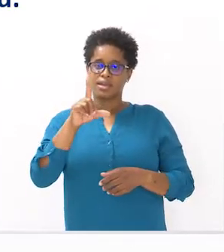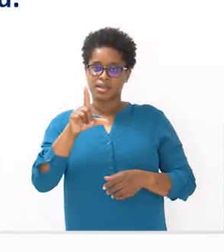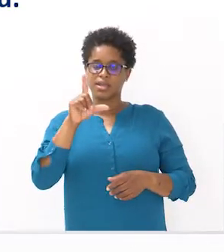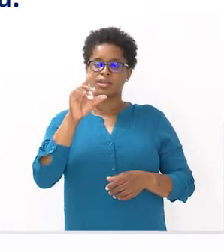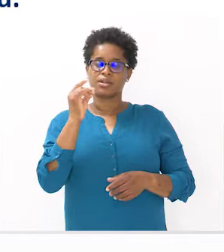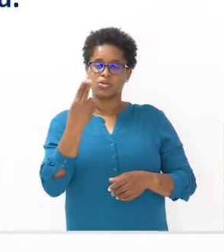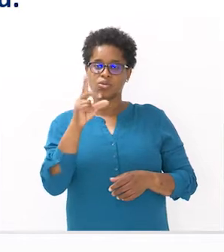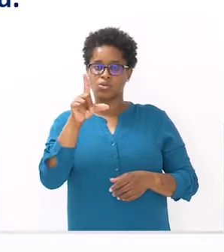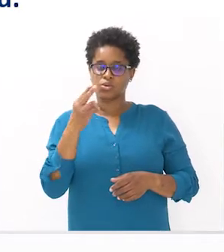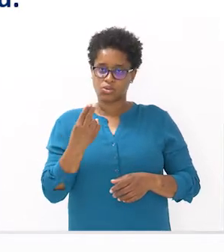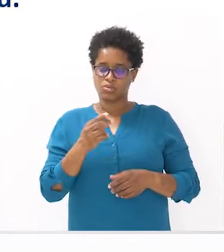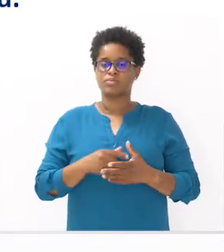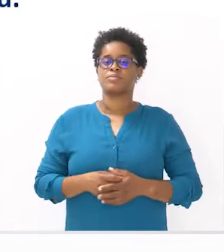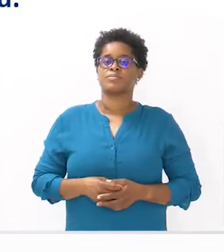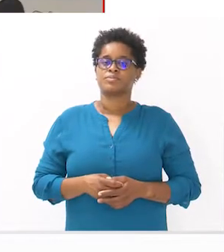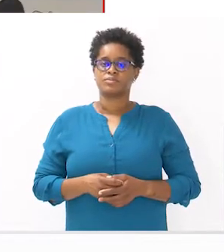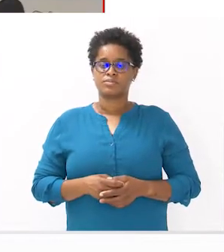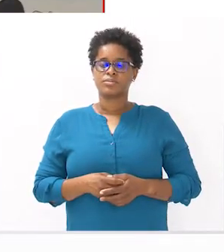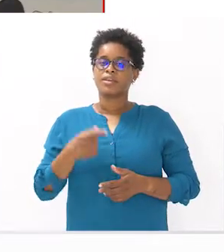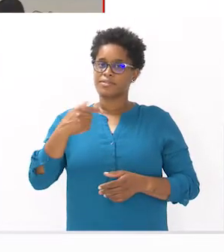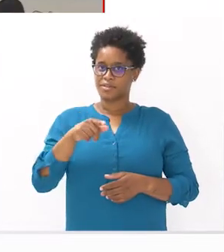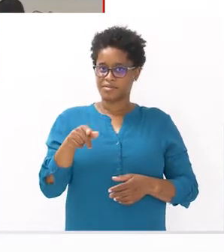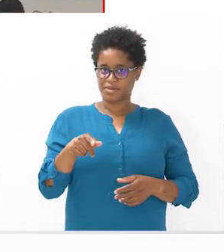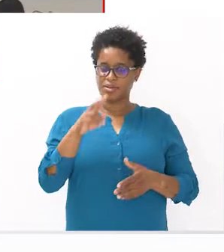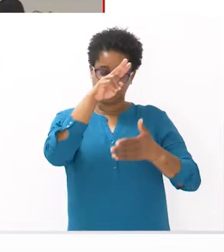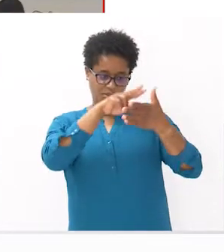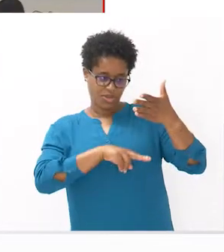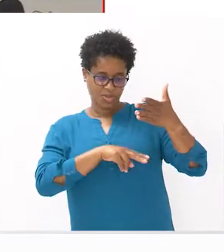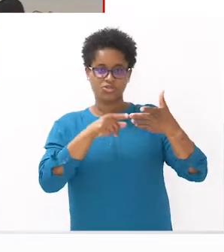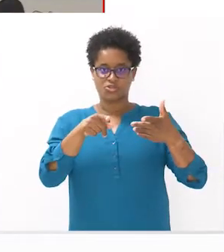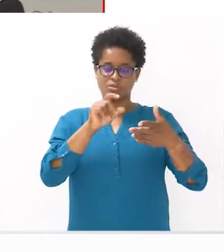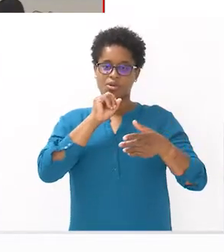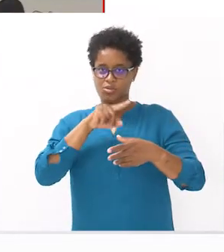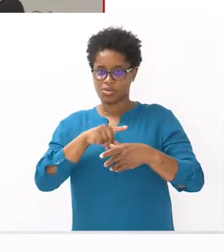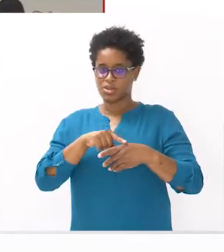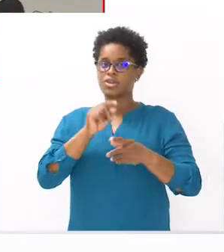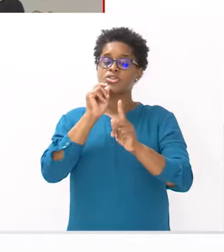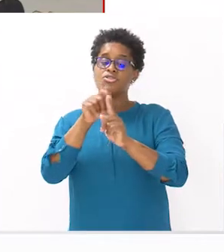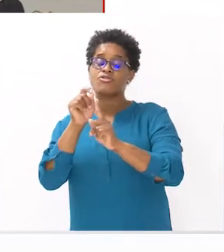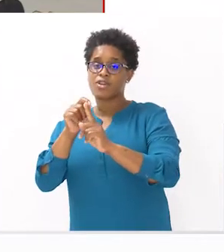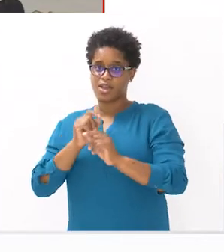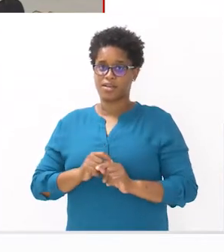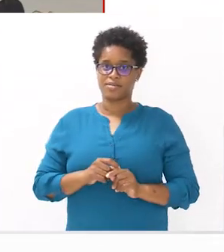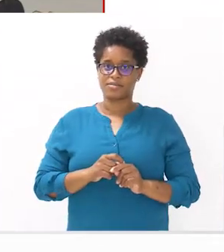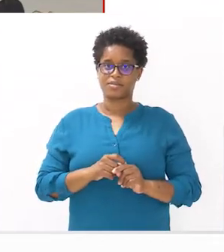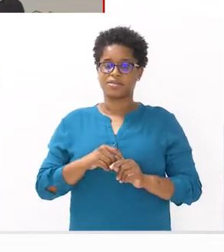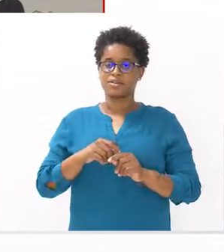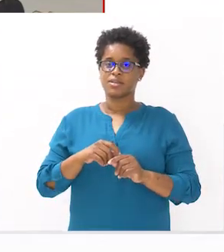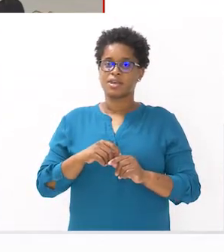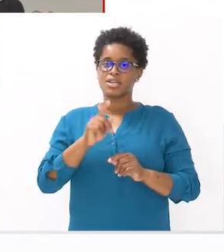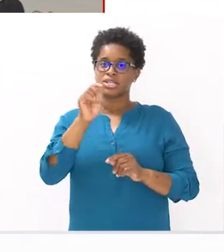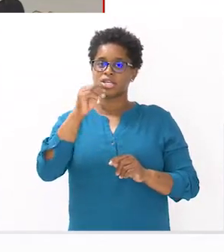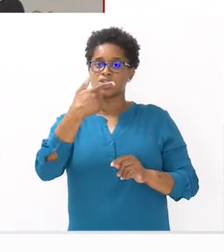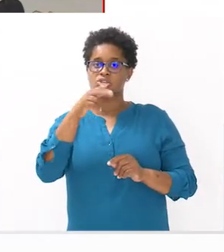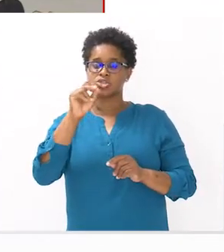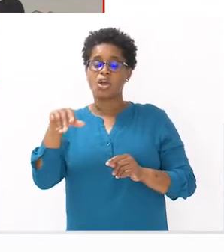Lulu. Portanto, tem que ter o texto para poderem identificar as estrofes